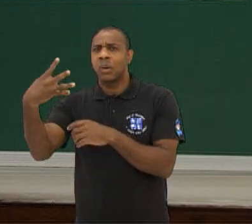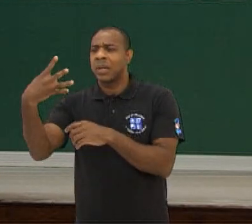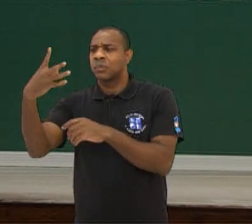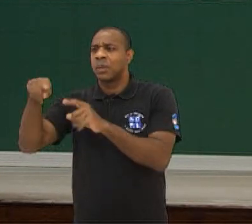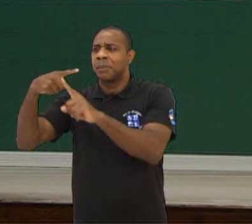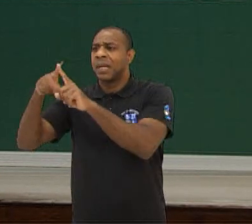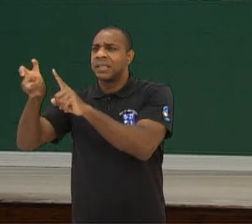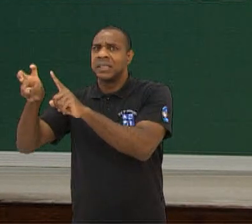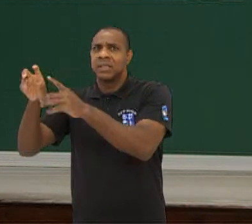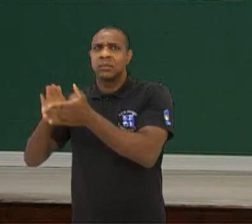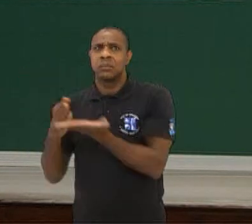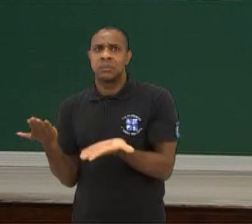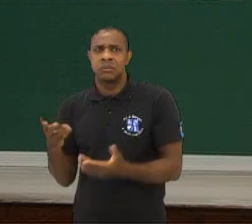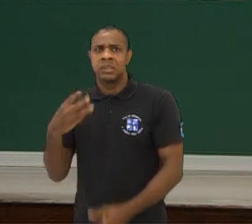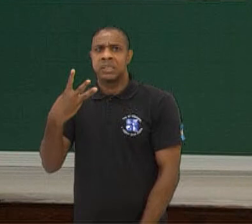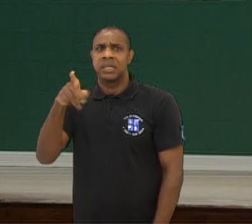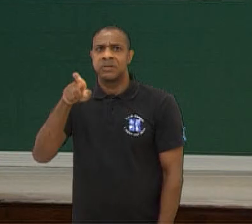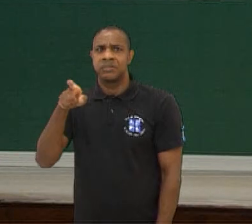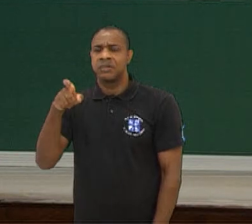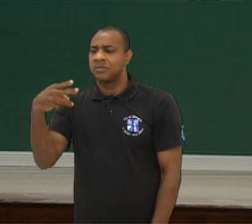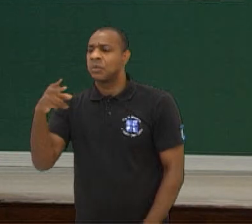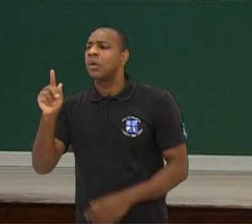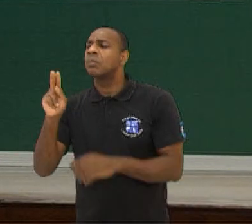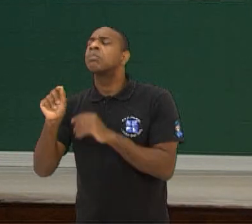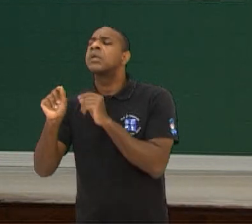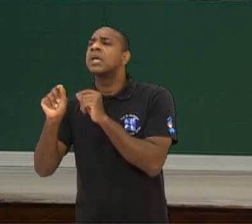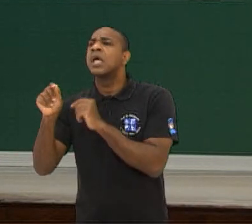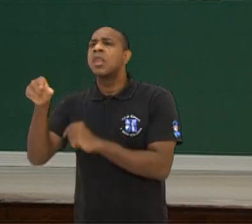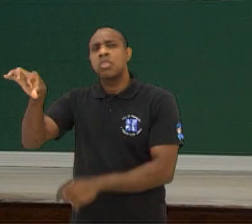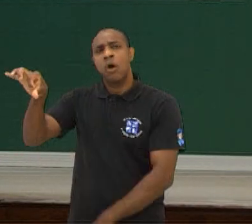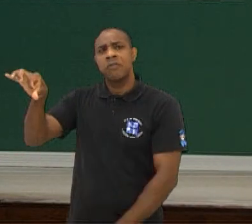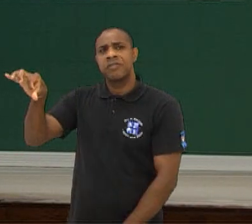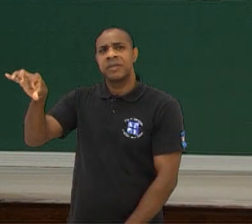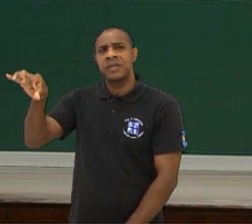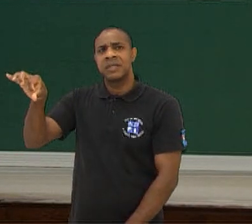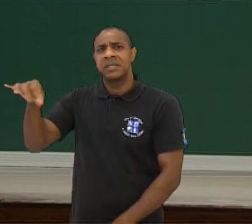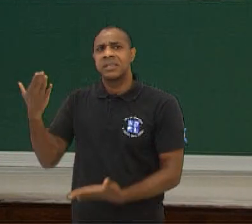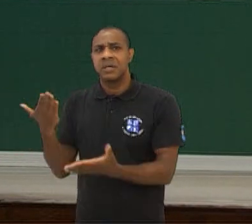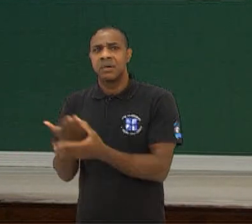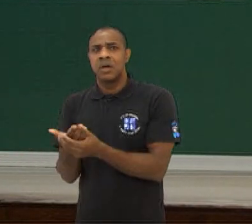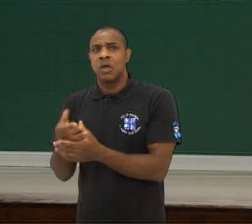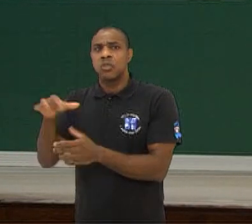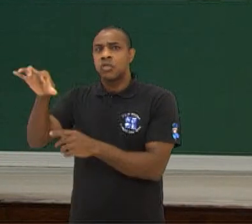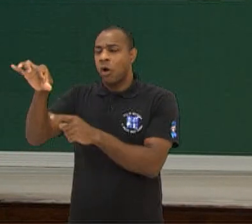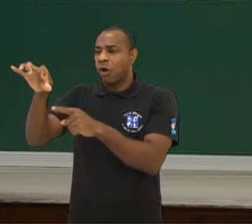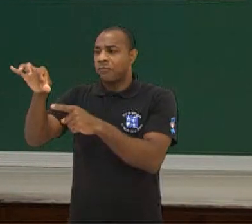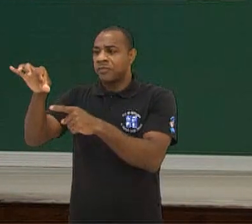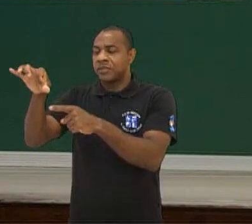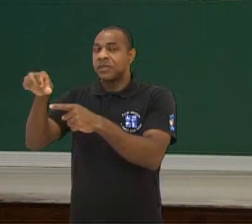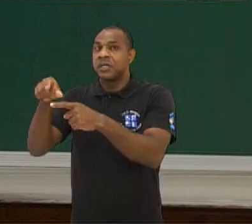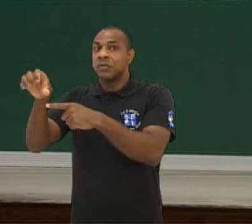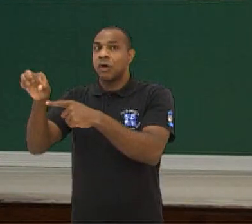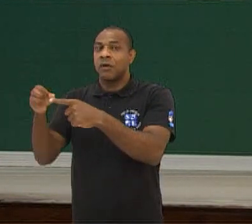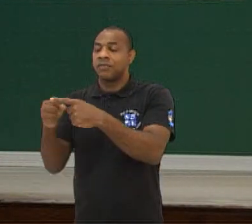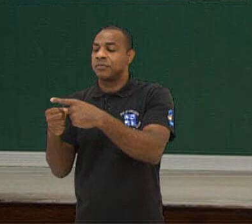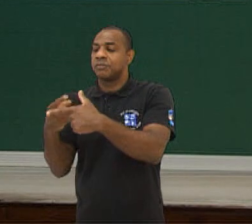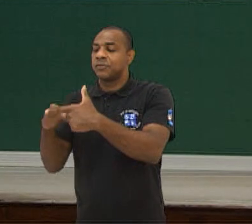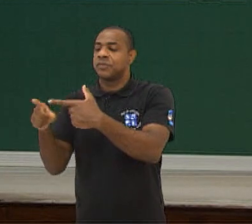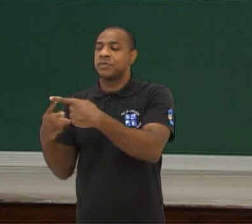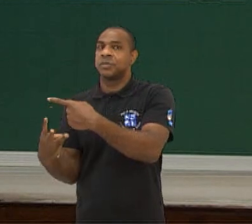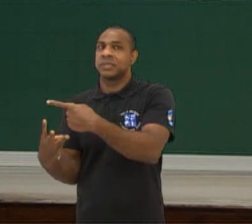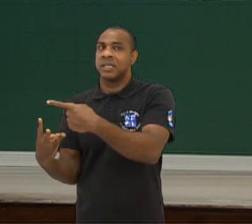1x. Então, 3 está multiplicando. O inverso é dividindo. Então, 9 dividido por 3,